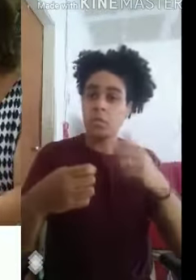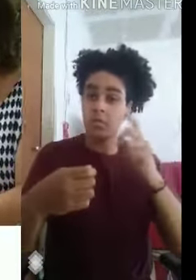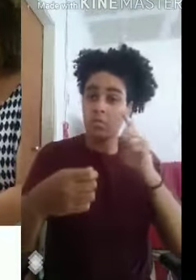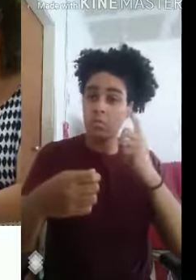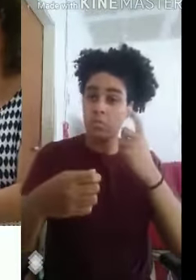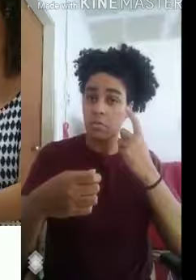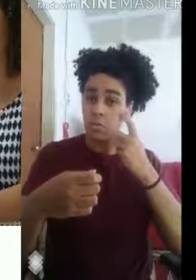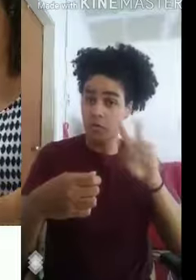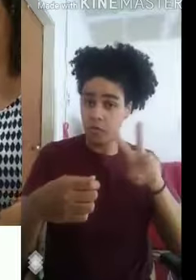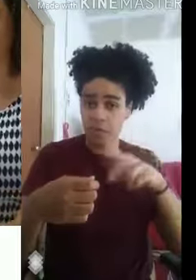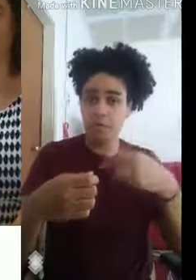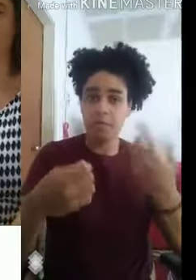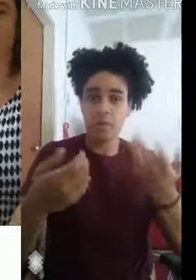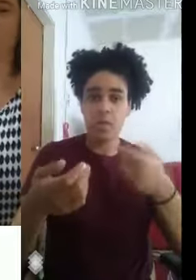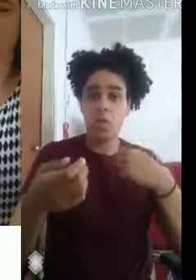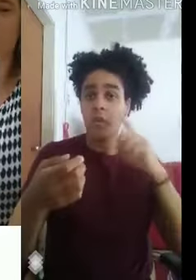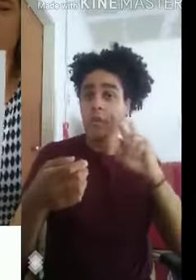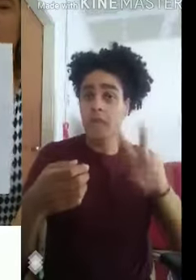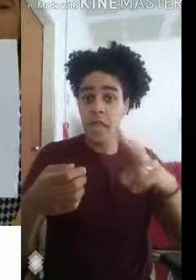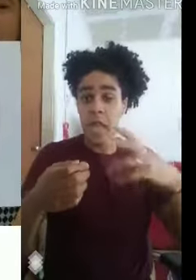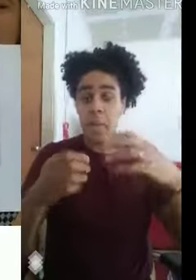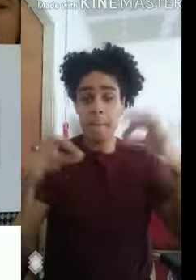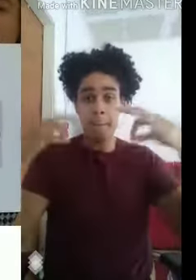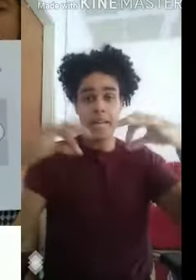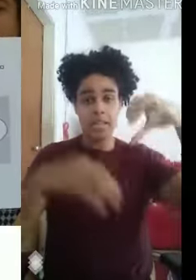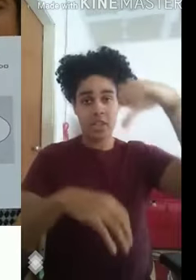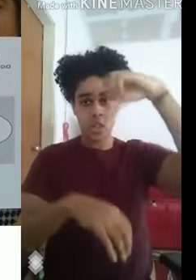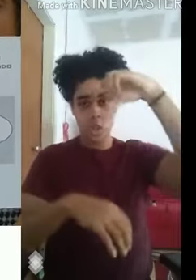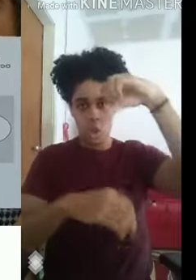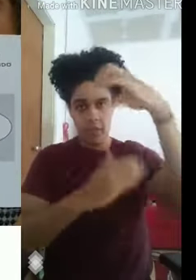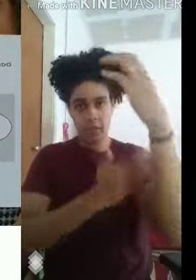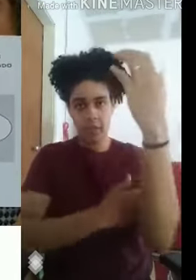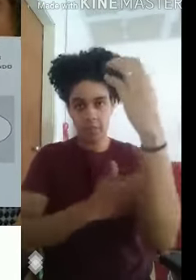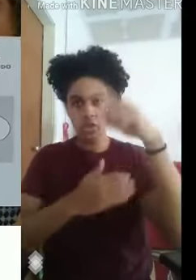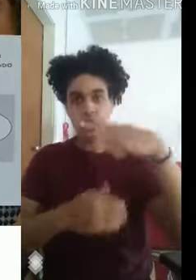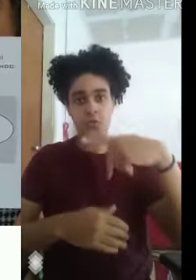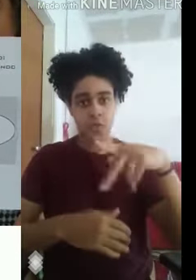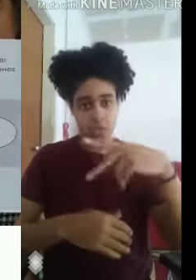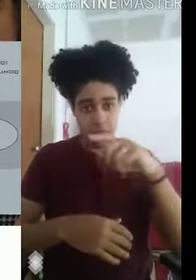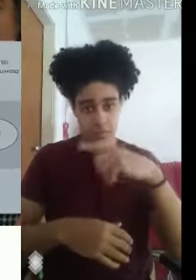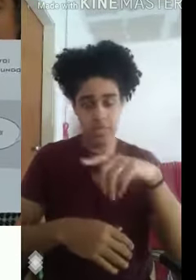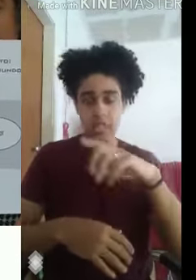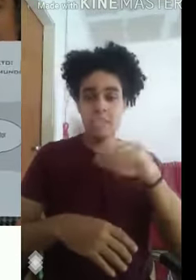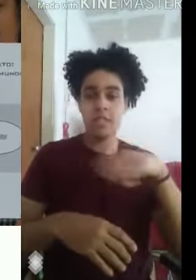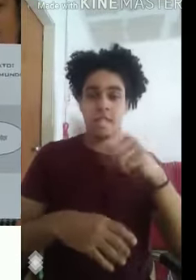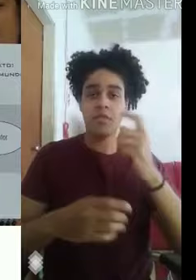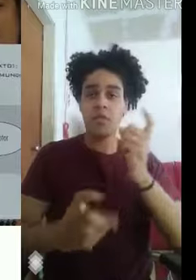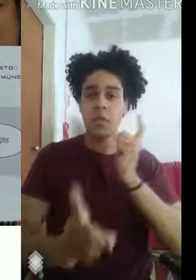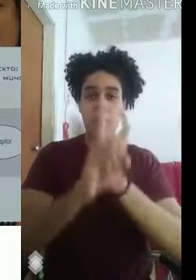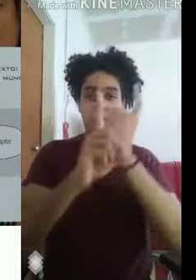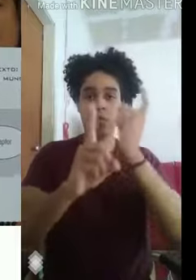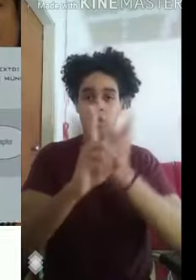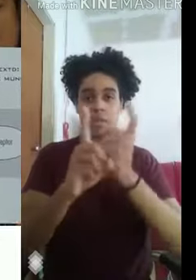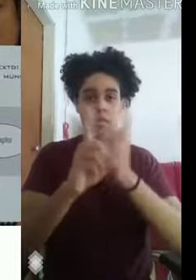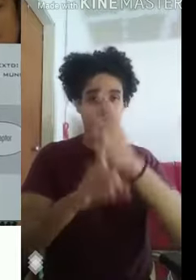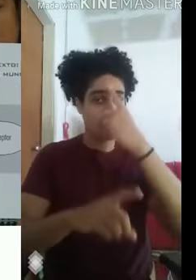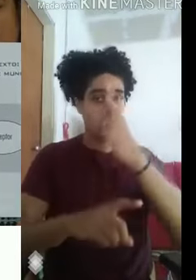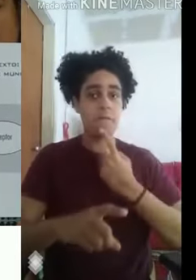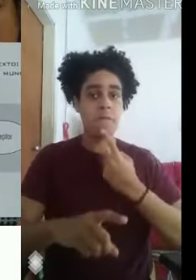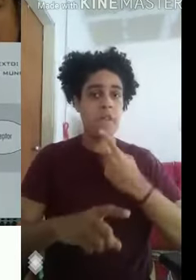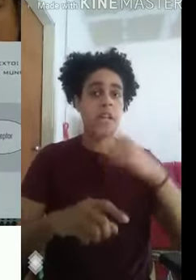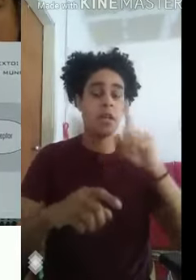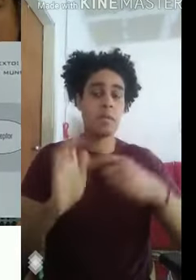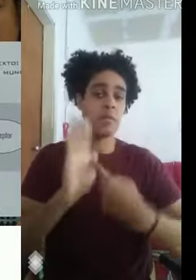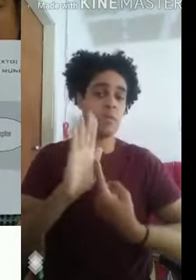na página 9 da apostila de vocês, que vocês vão encontrar essa figura que representa o